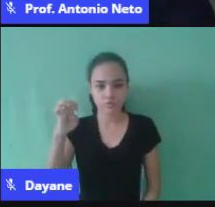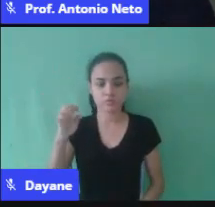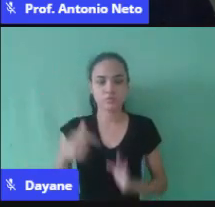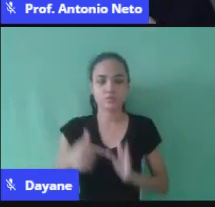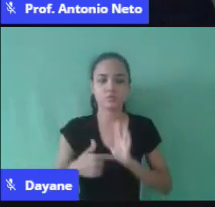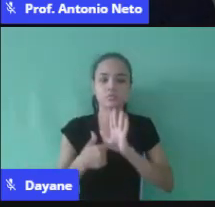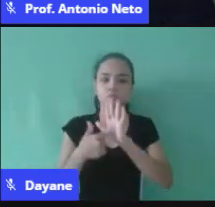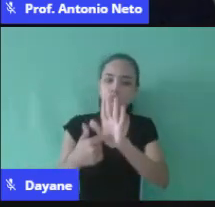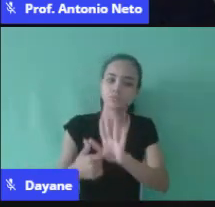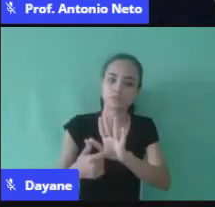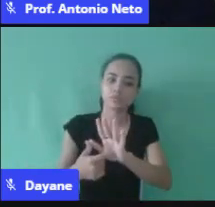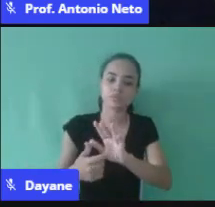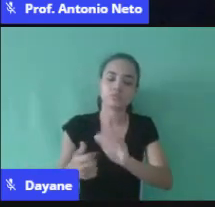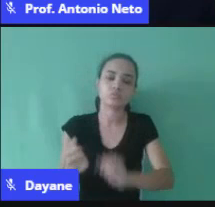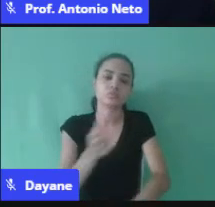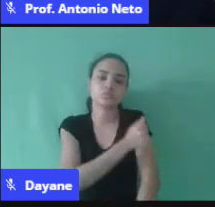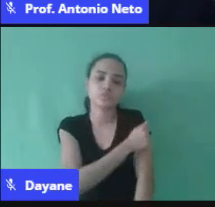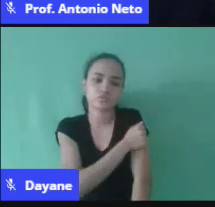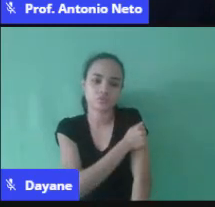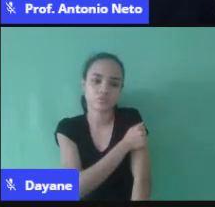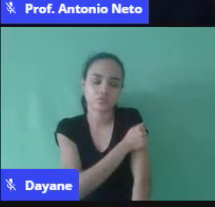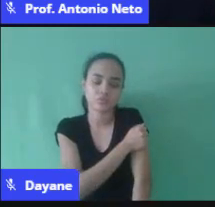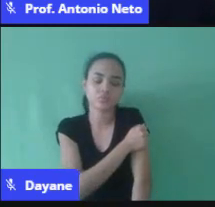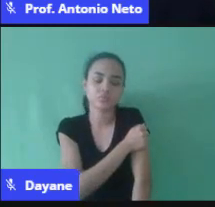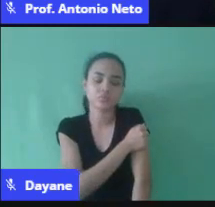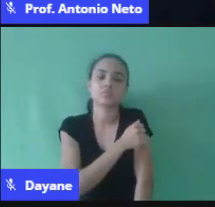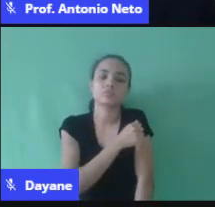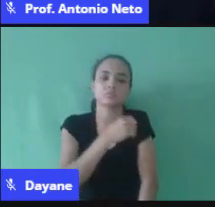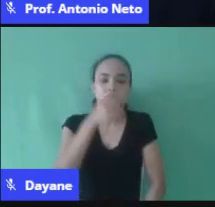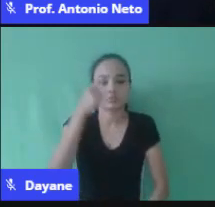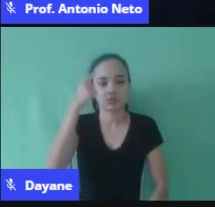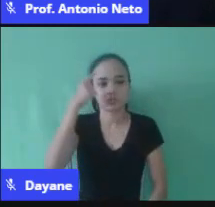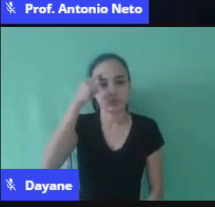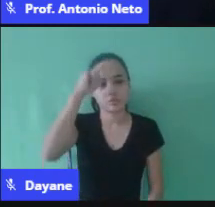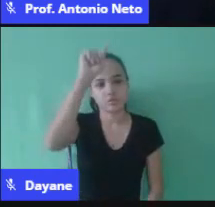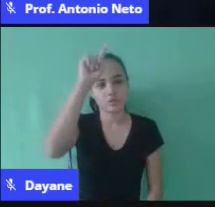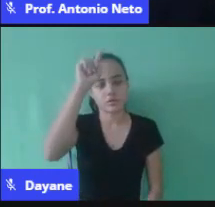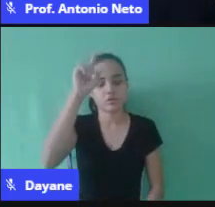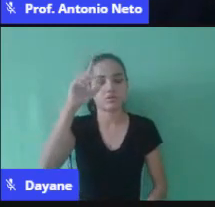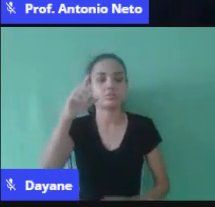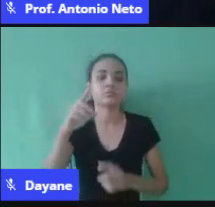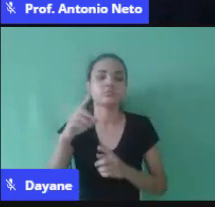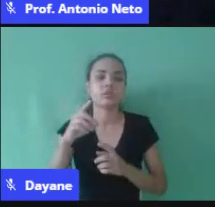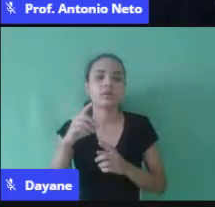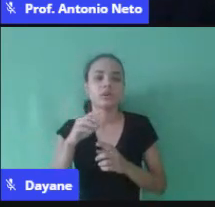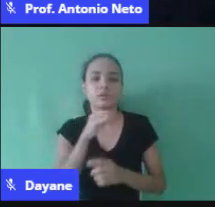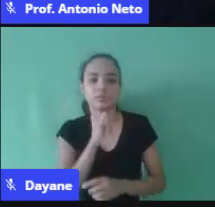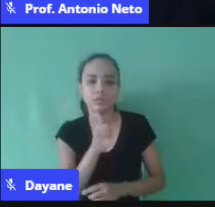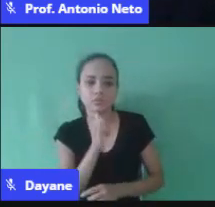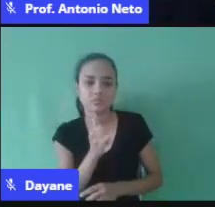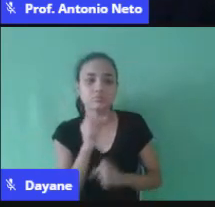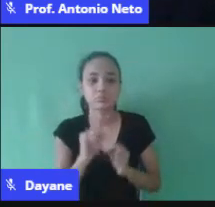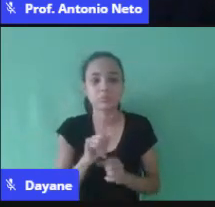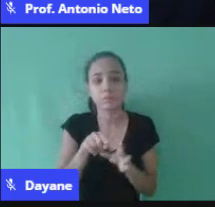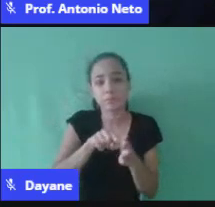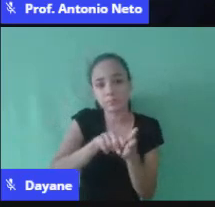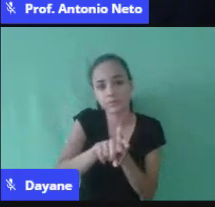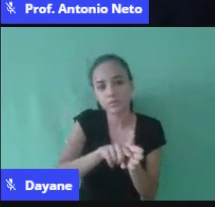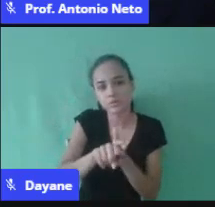né? E também, se você precisar de uma pesquisa, ele está online, ele pode ser